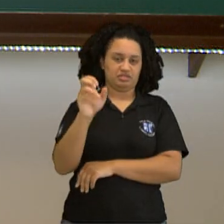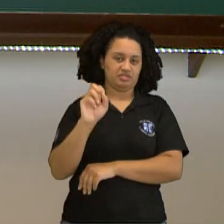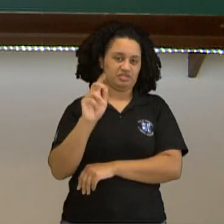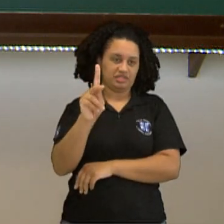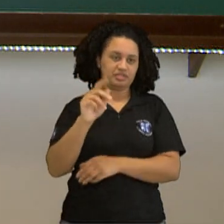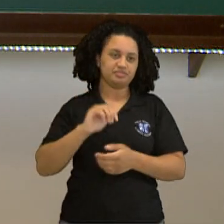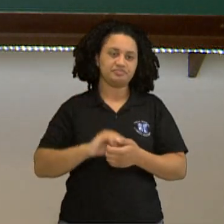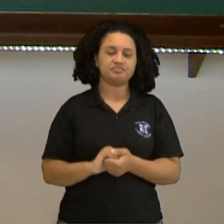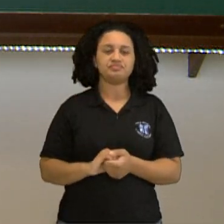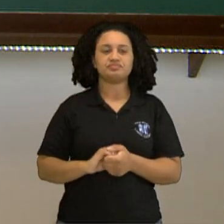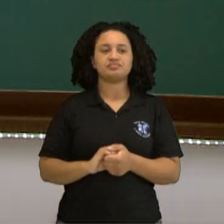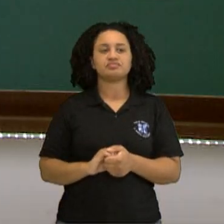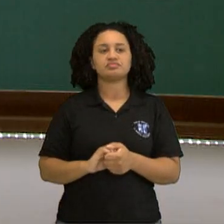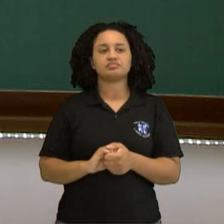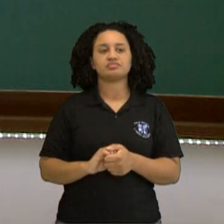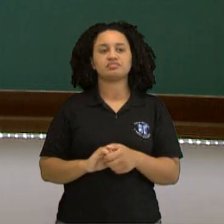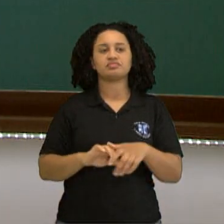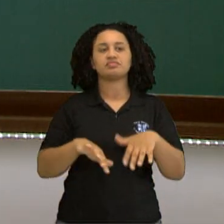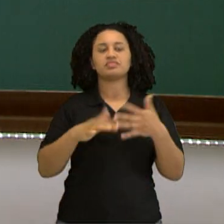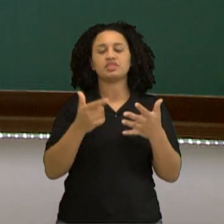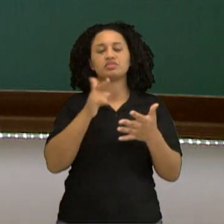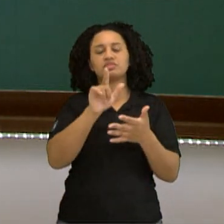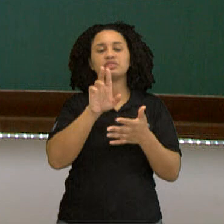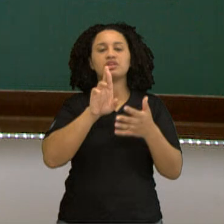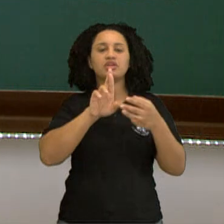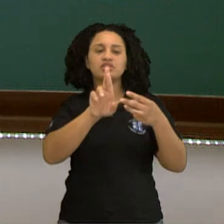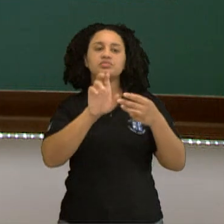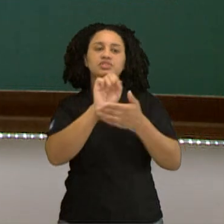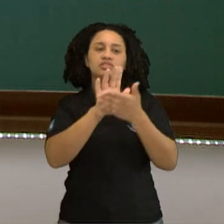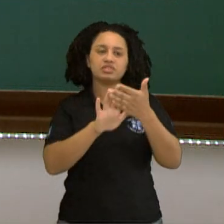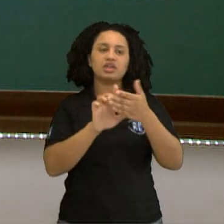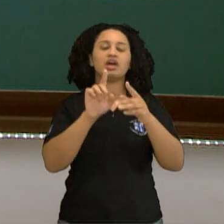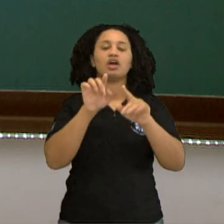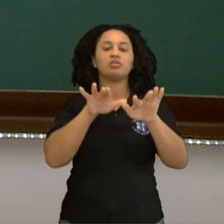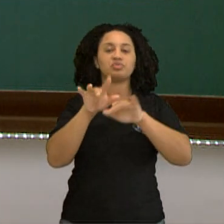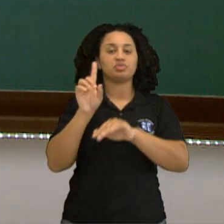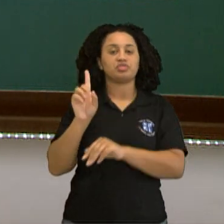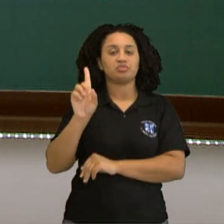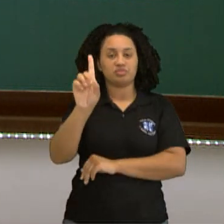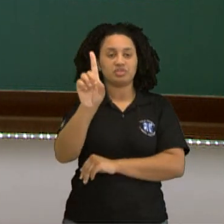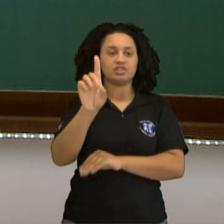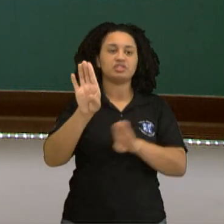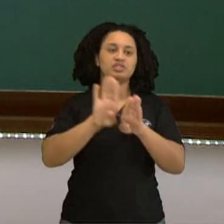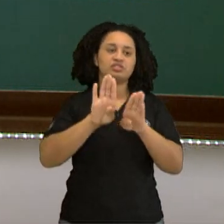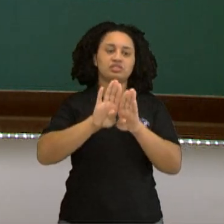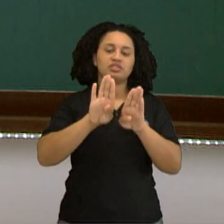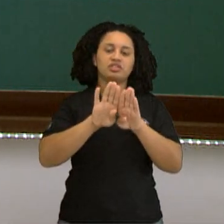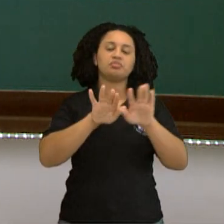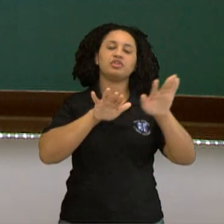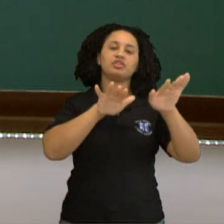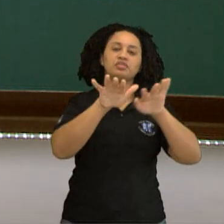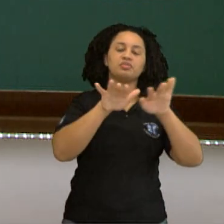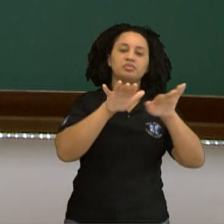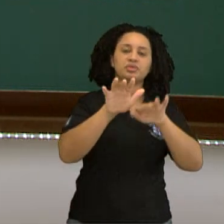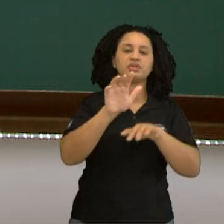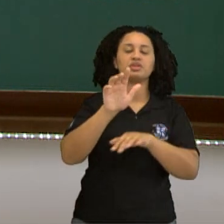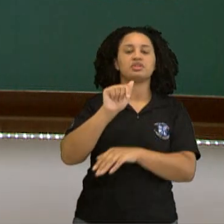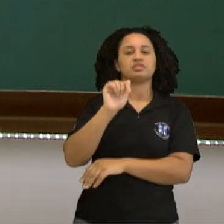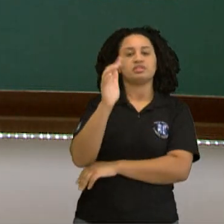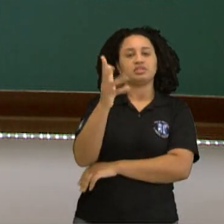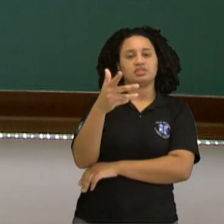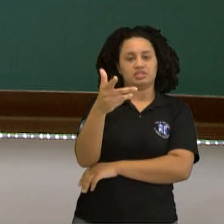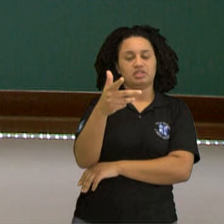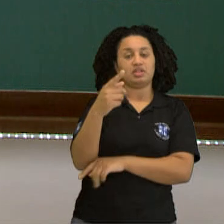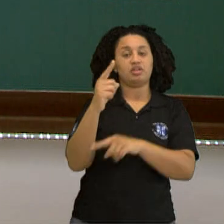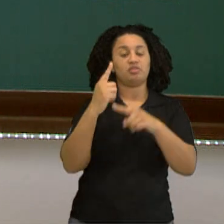Ou seja, resolvendo exercício, movimento progressivo, velocidade positiva, movimento acelerado,